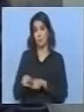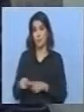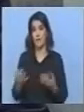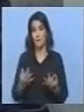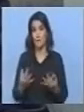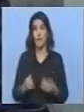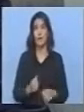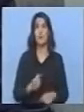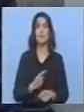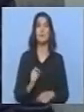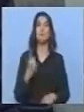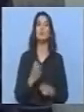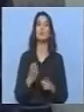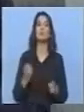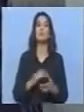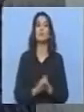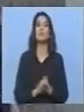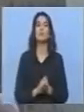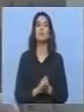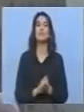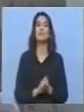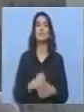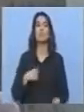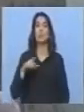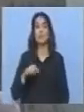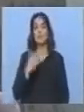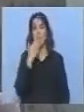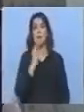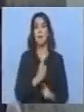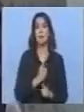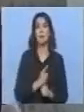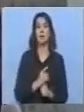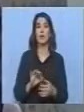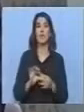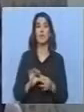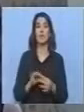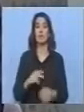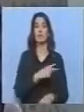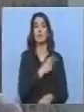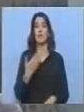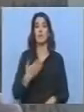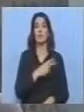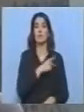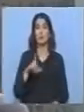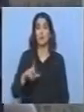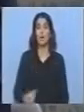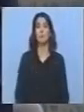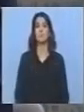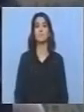porque, enfim, sou também, de alguma forma, ou continuo a ser, está ligada à Faculdade de Direito da Universidade de Lisboa.